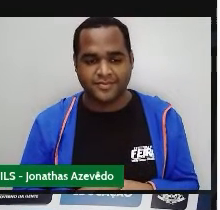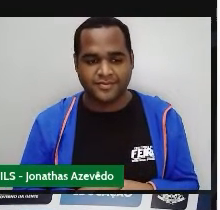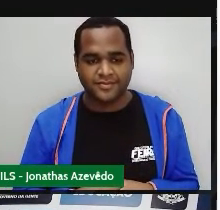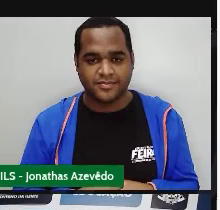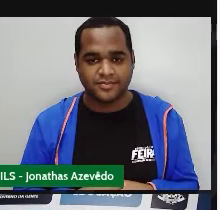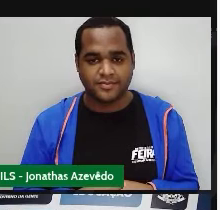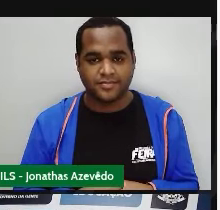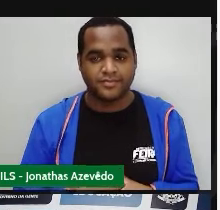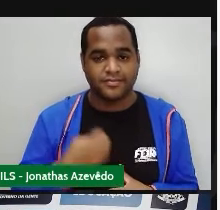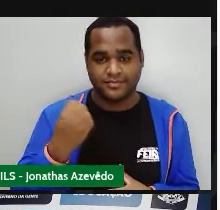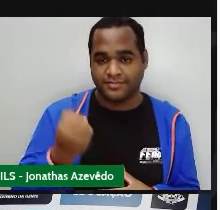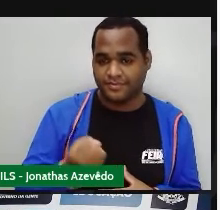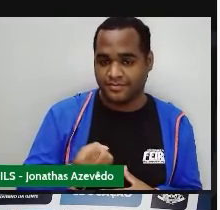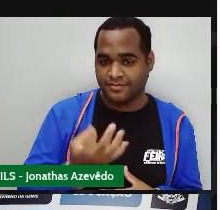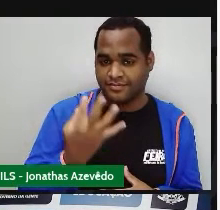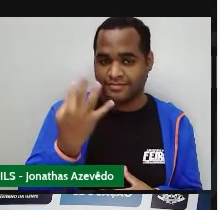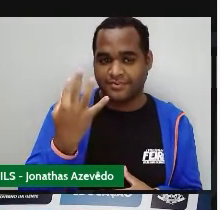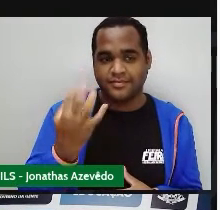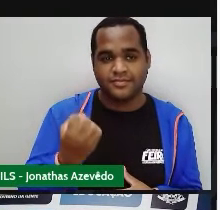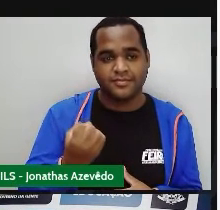e a quantidade